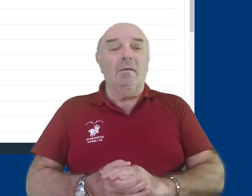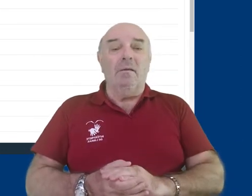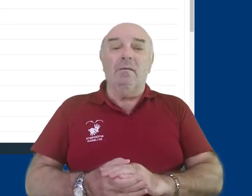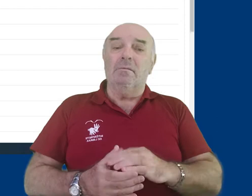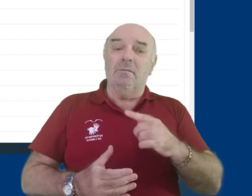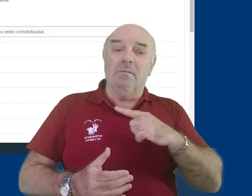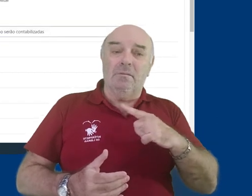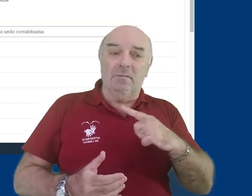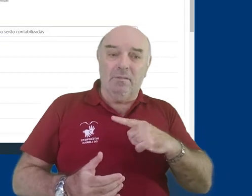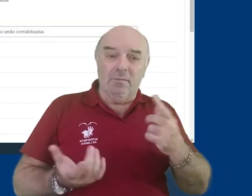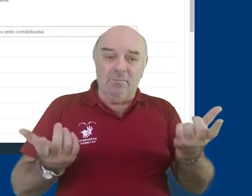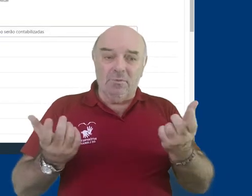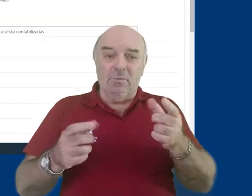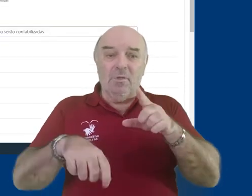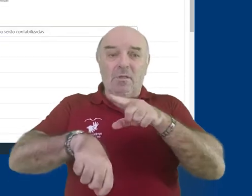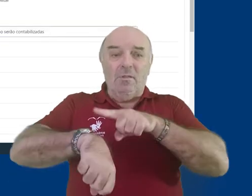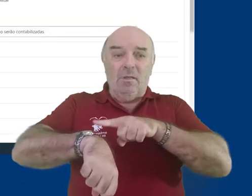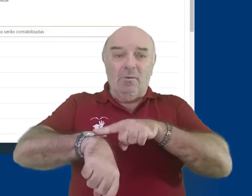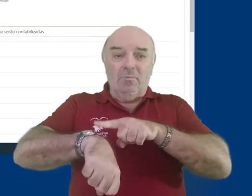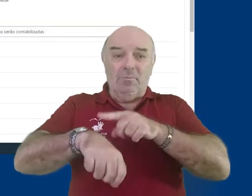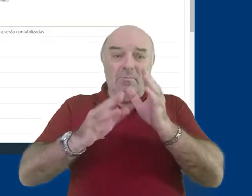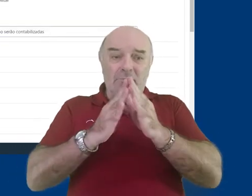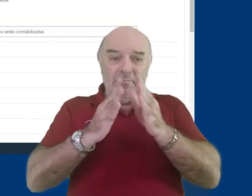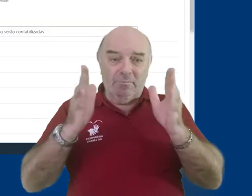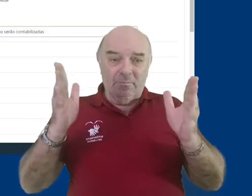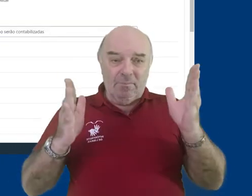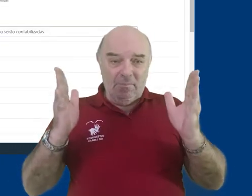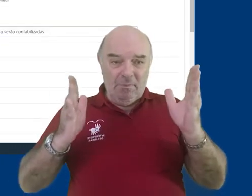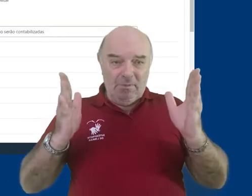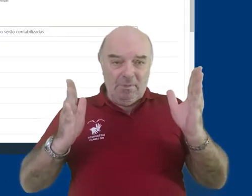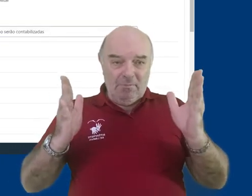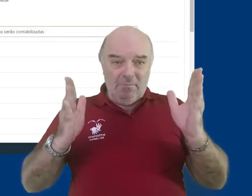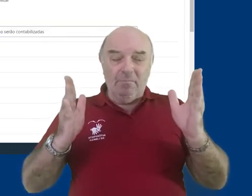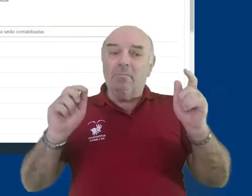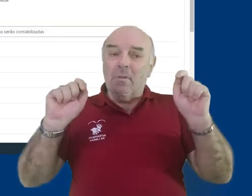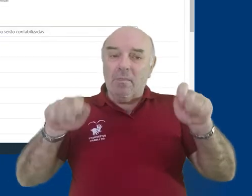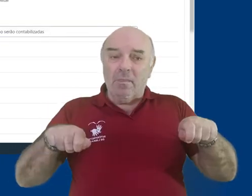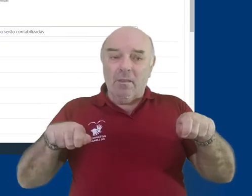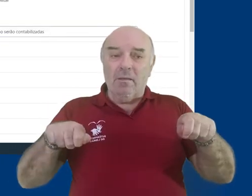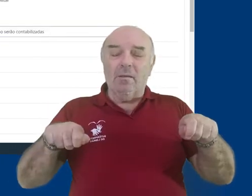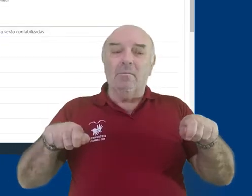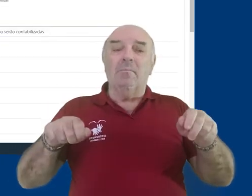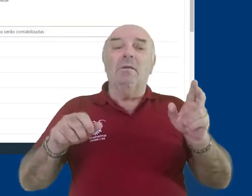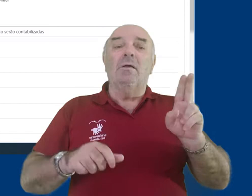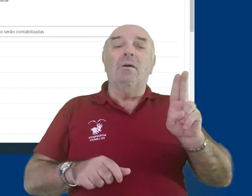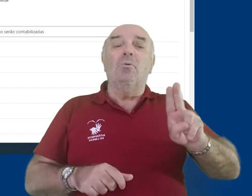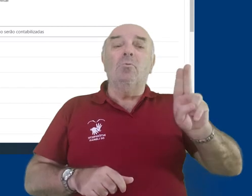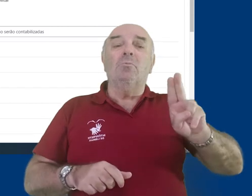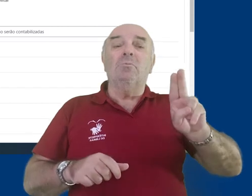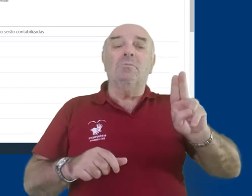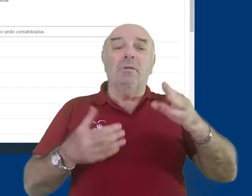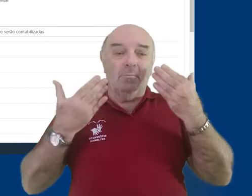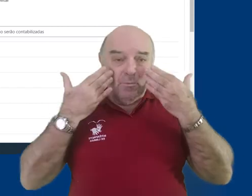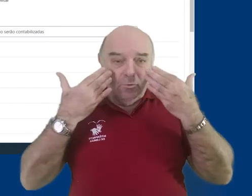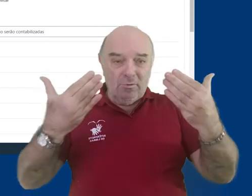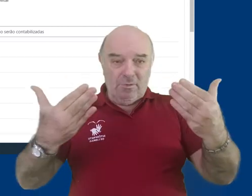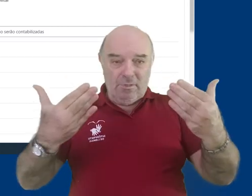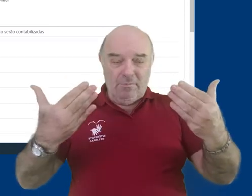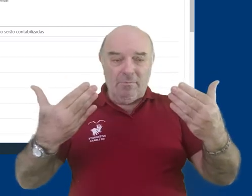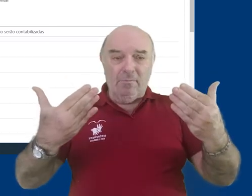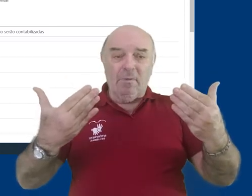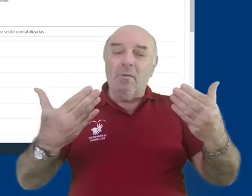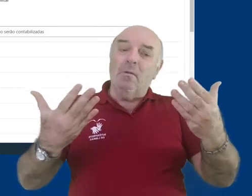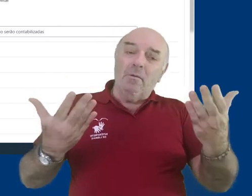seguir, temos a seção duração. Nela, podemos estabelecer um período no qual o questionário estará disponível